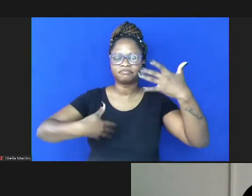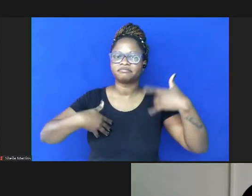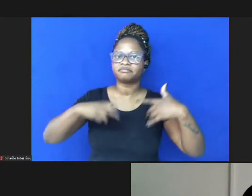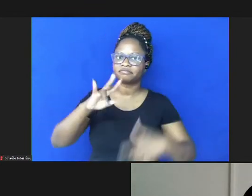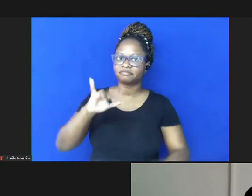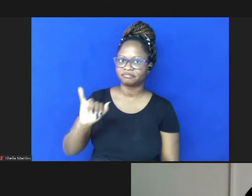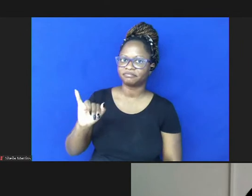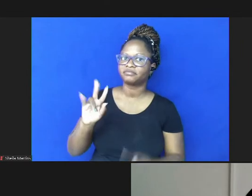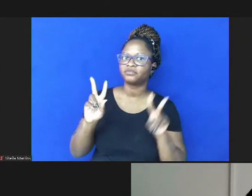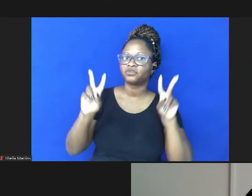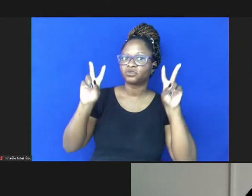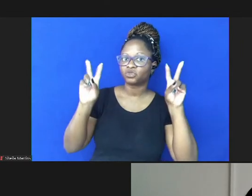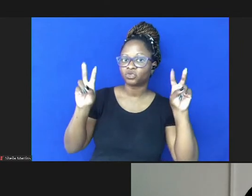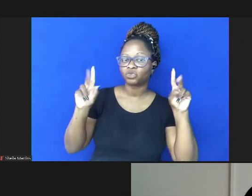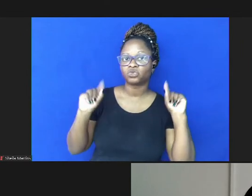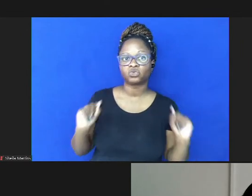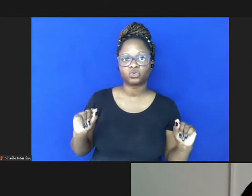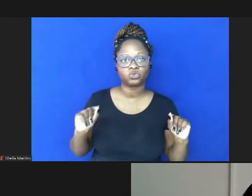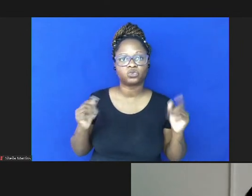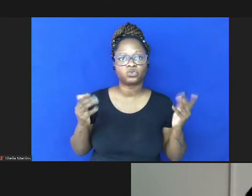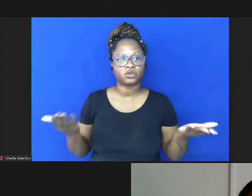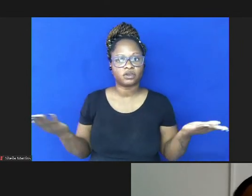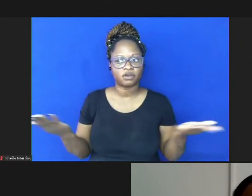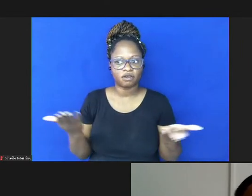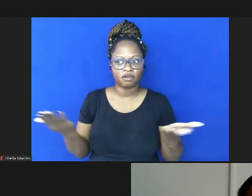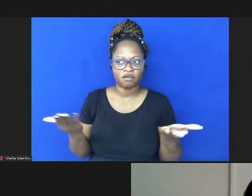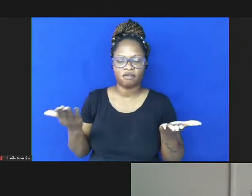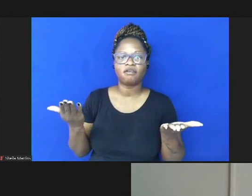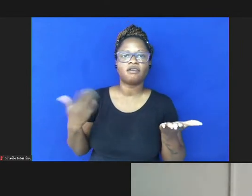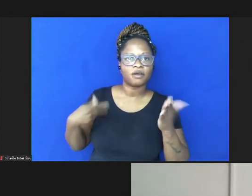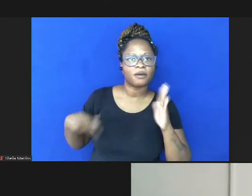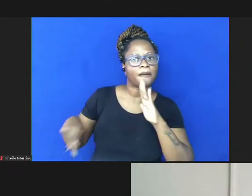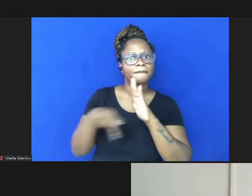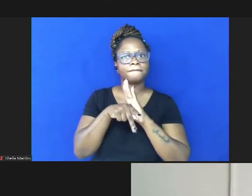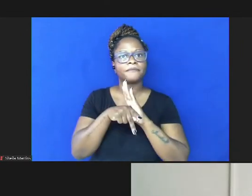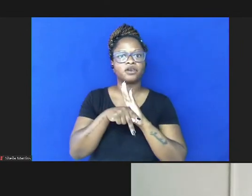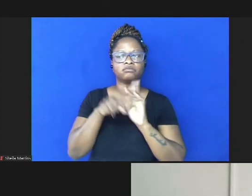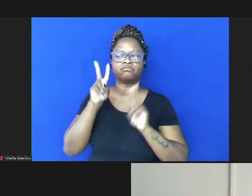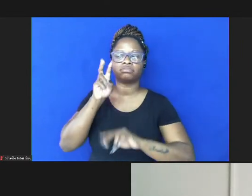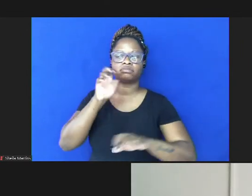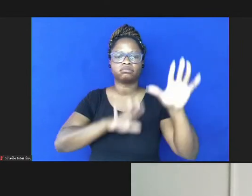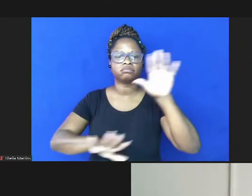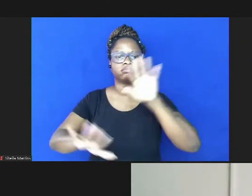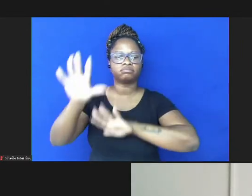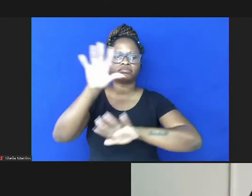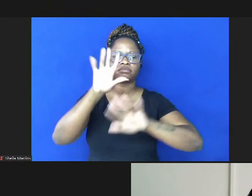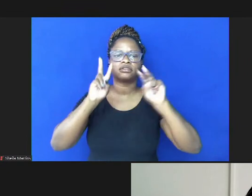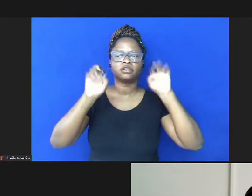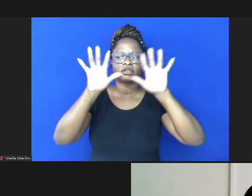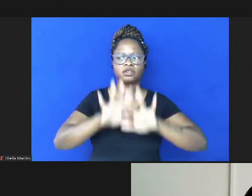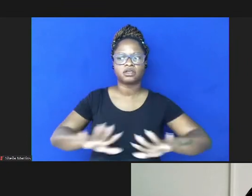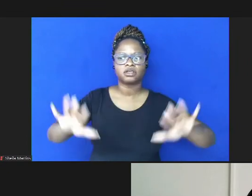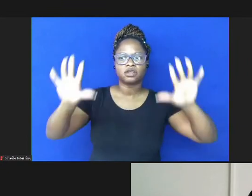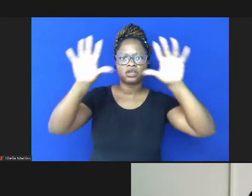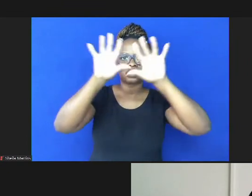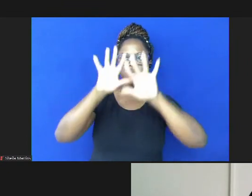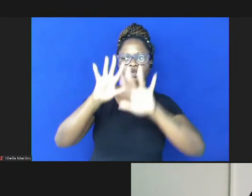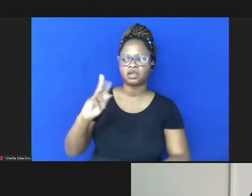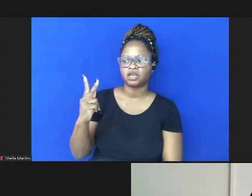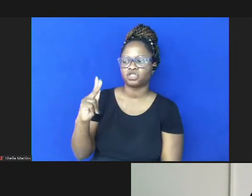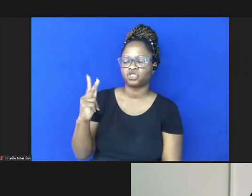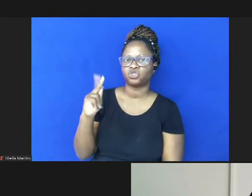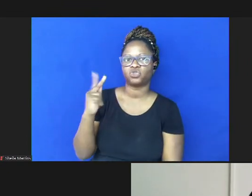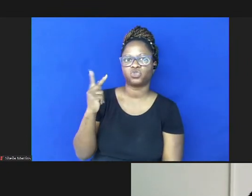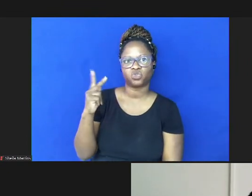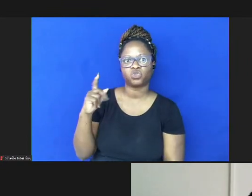sobre a direção de visualizações do visualizador em história médica, a partir